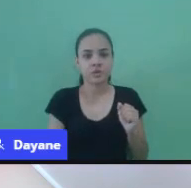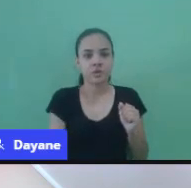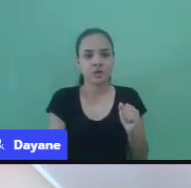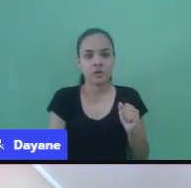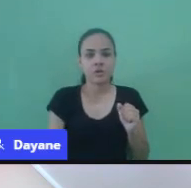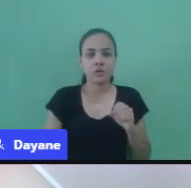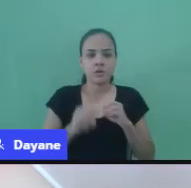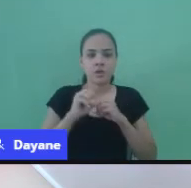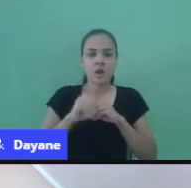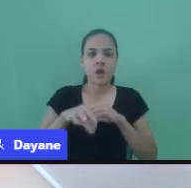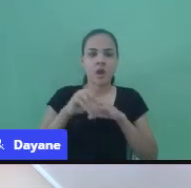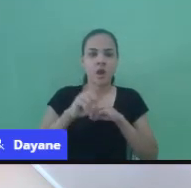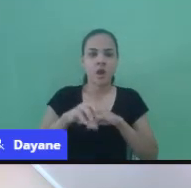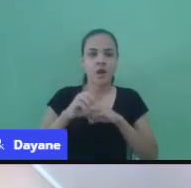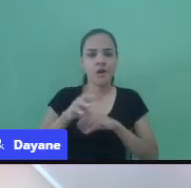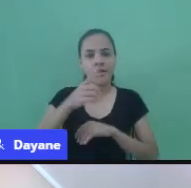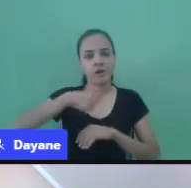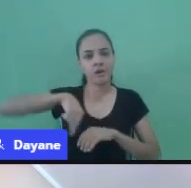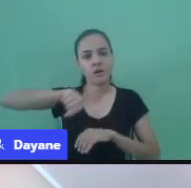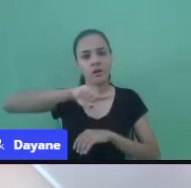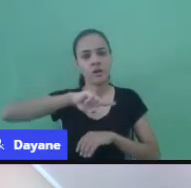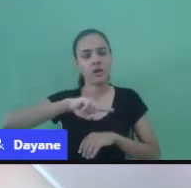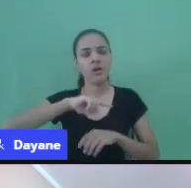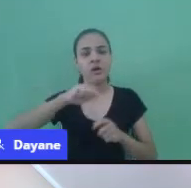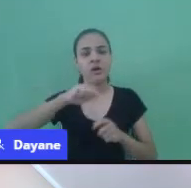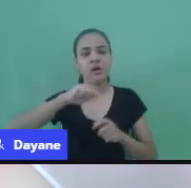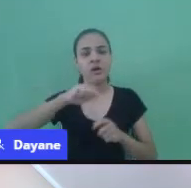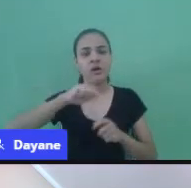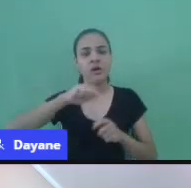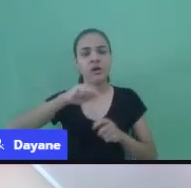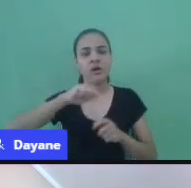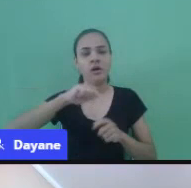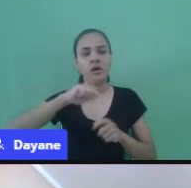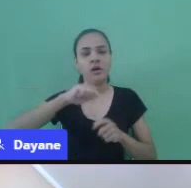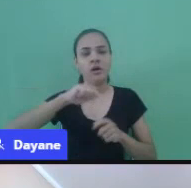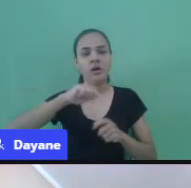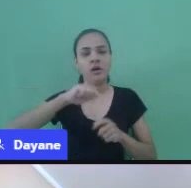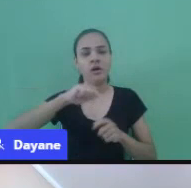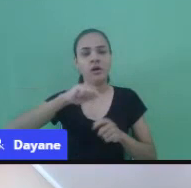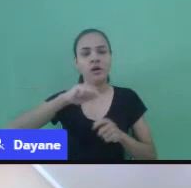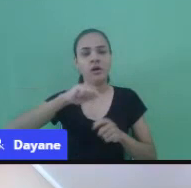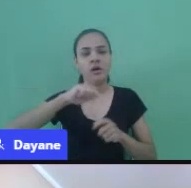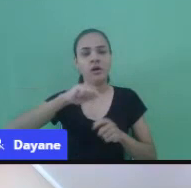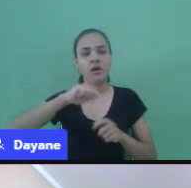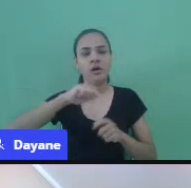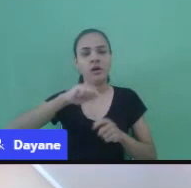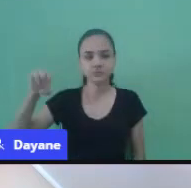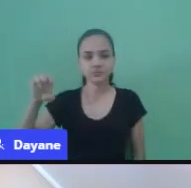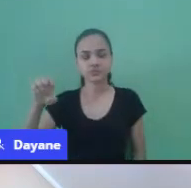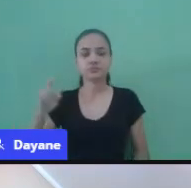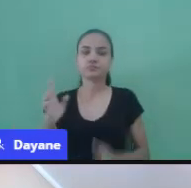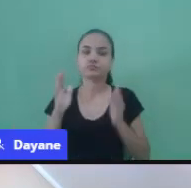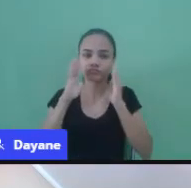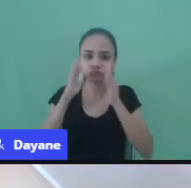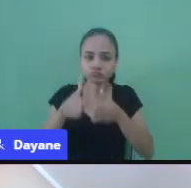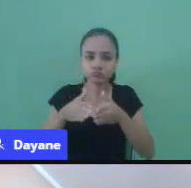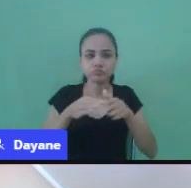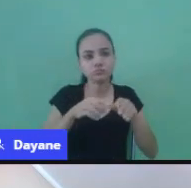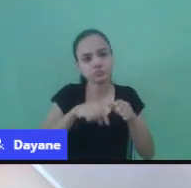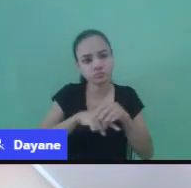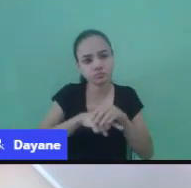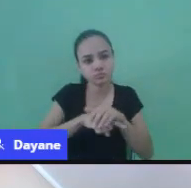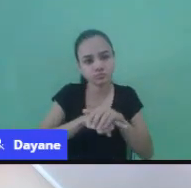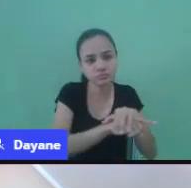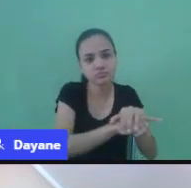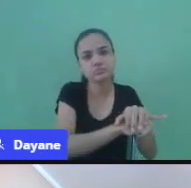ensinando vocês a fazerem os origamis, né? Aí com foco no tamanduá bandeira e alguns outros animais que estão